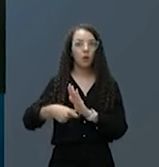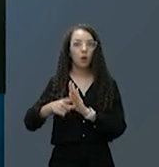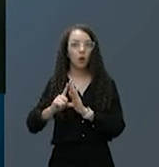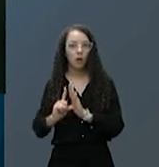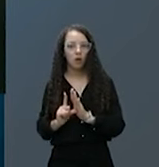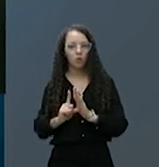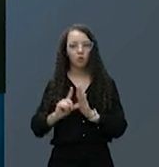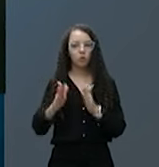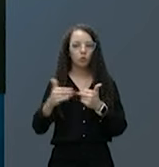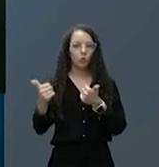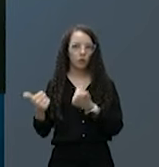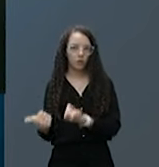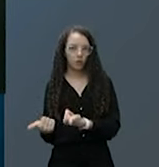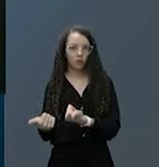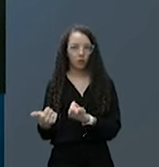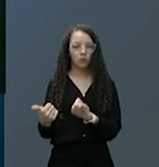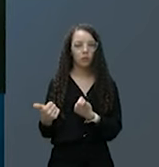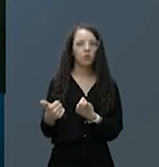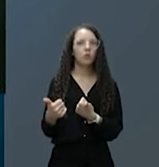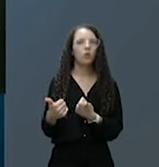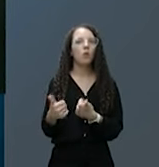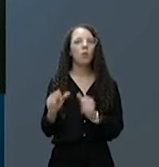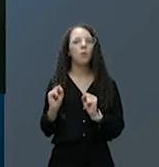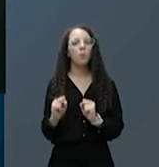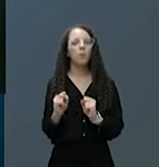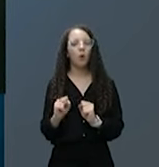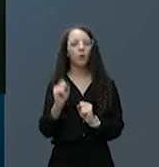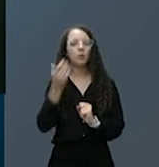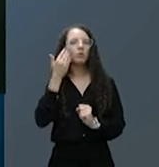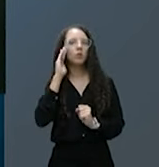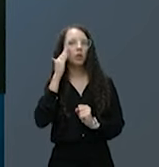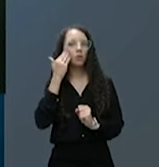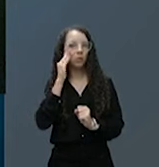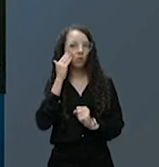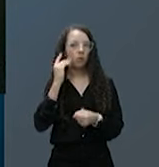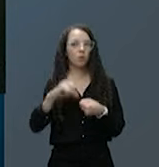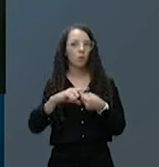qualificado, pode-se extrair do disposto no artigo